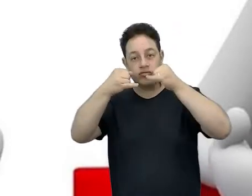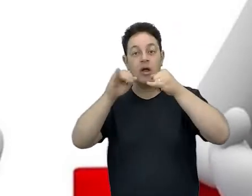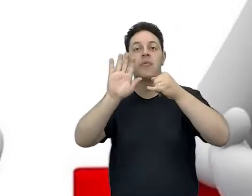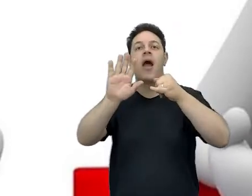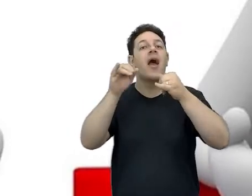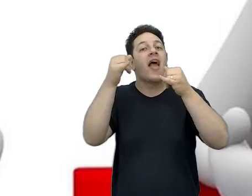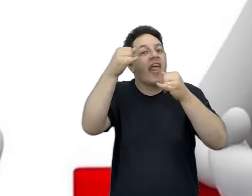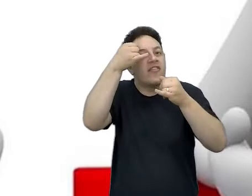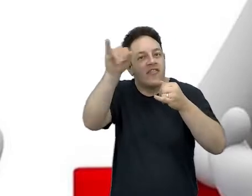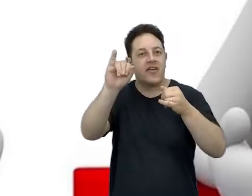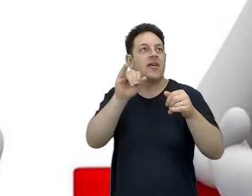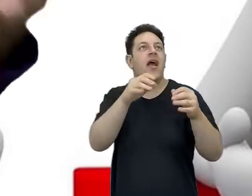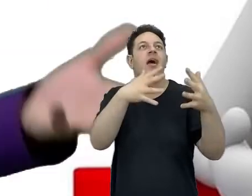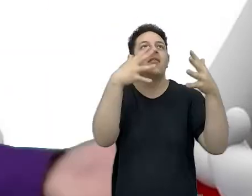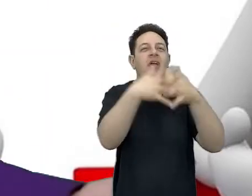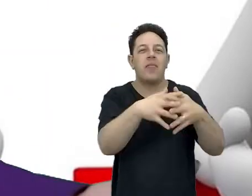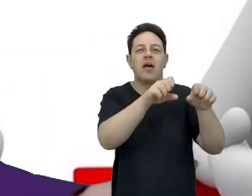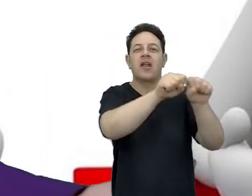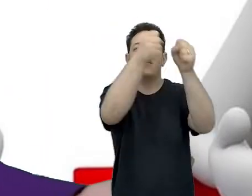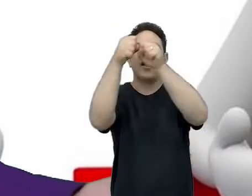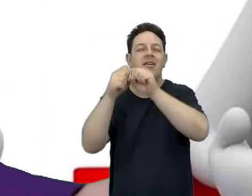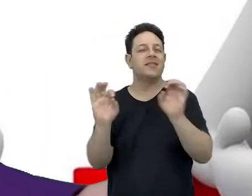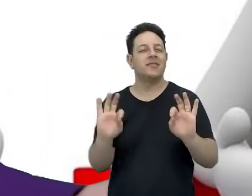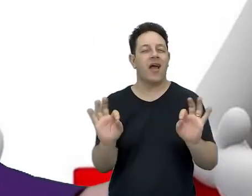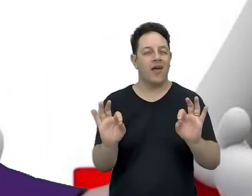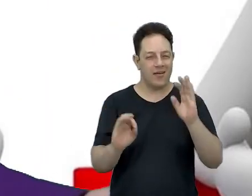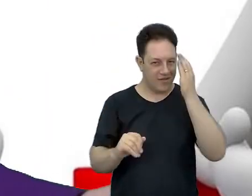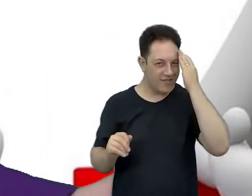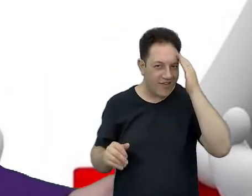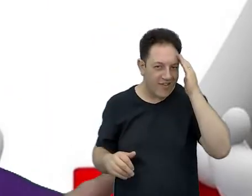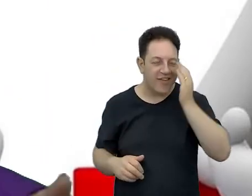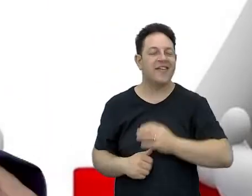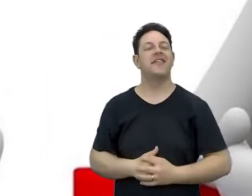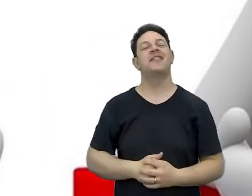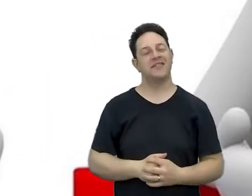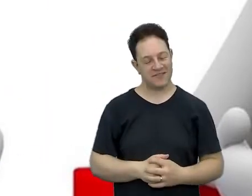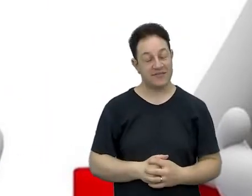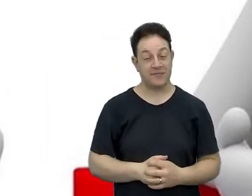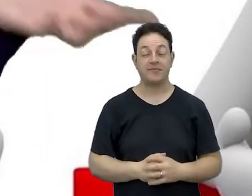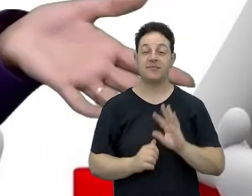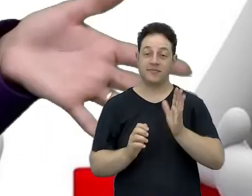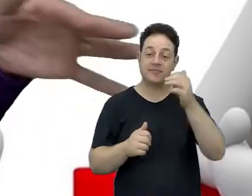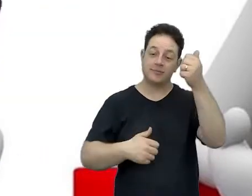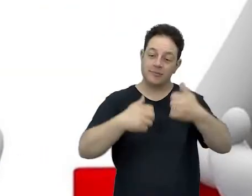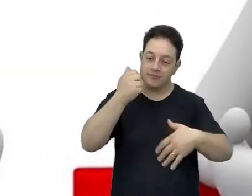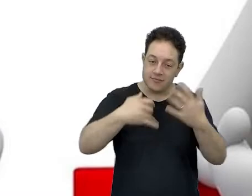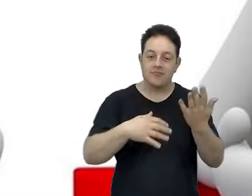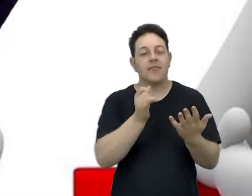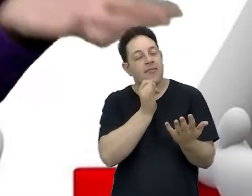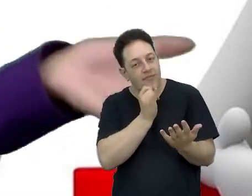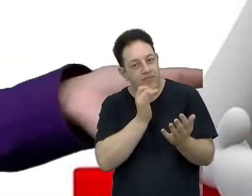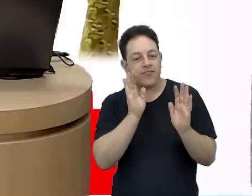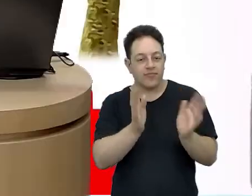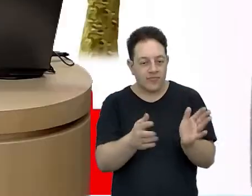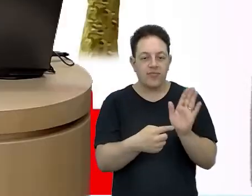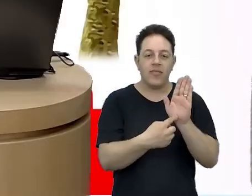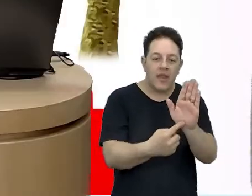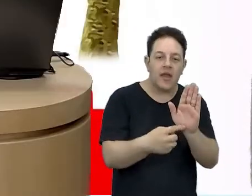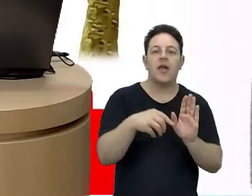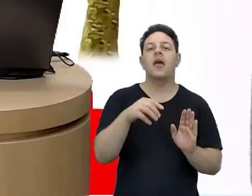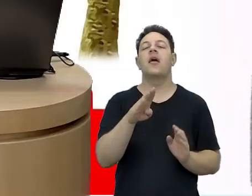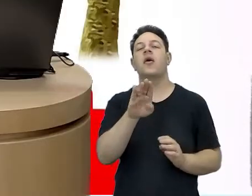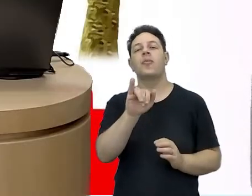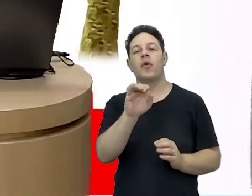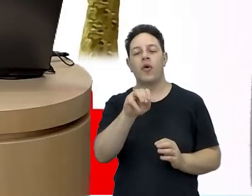não atrapalham o meio ambiente nem causam muito impacto. Tá certo? Tá bom. Então, a gente viu alguns simuladores, a gente já discutiu sobre